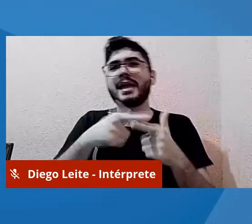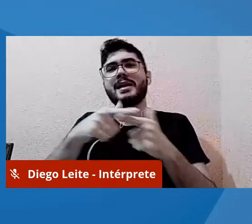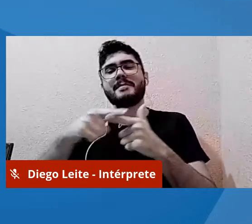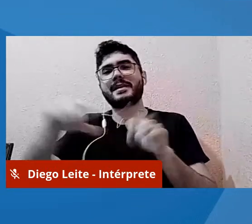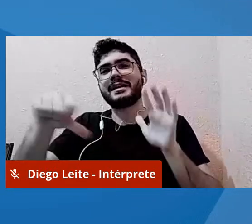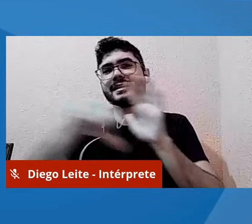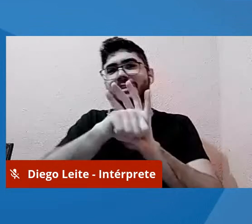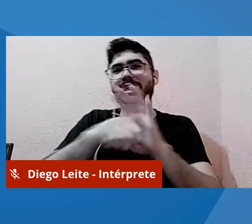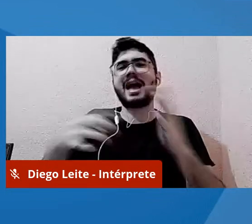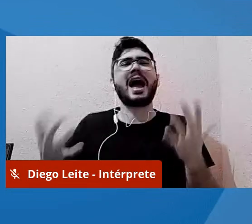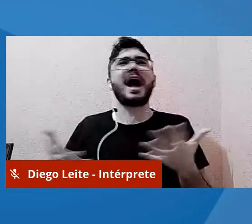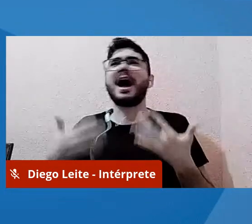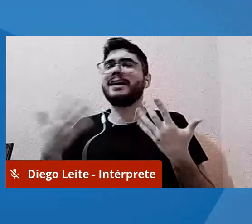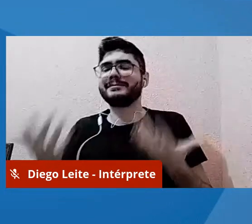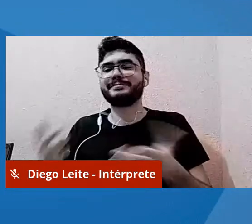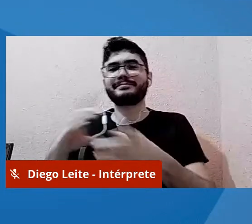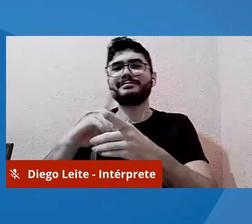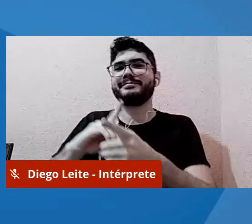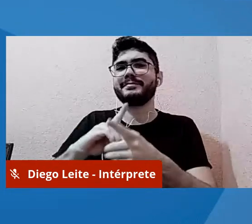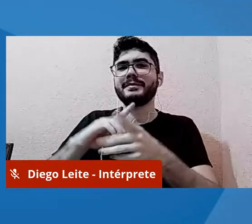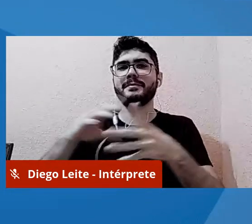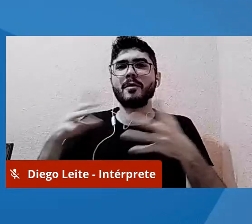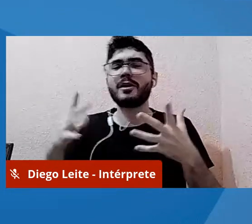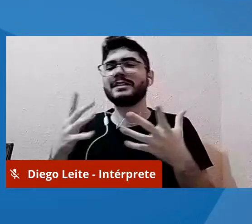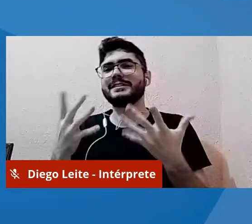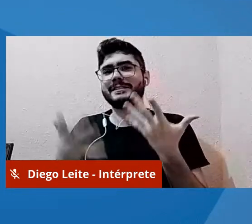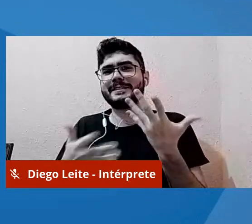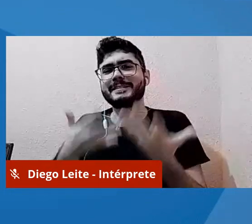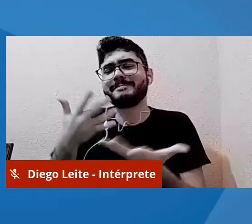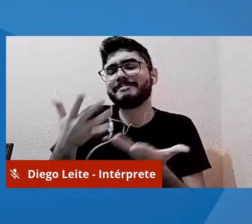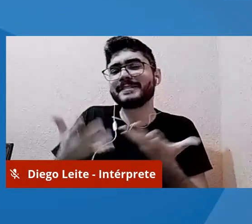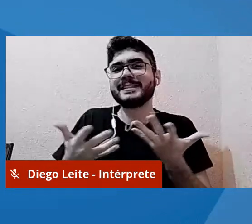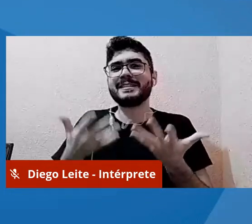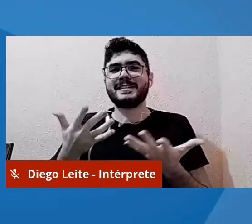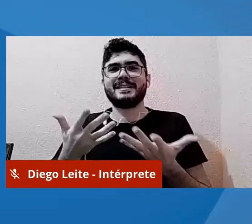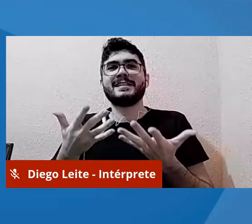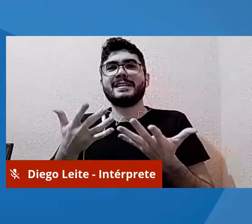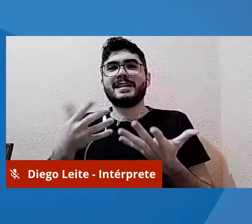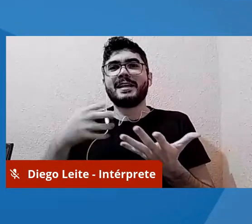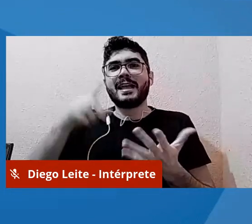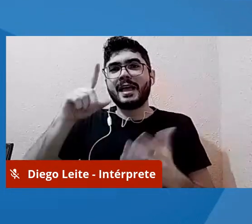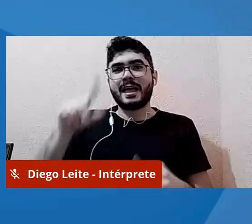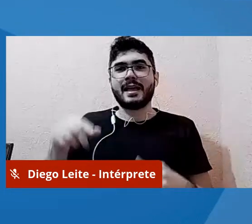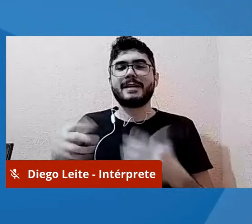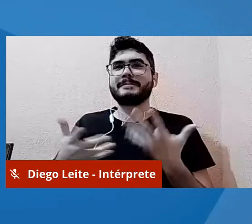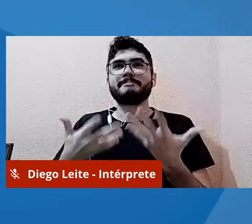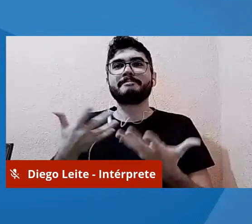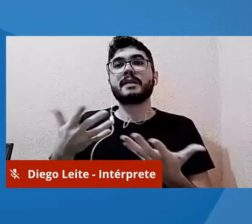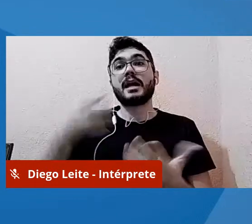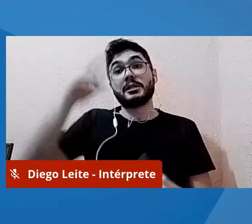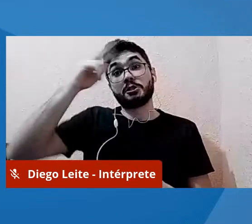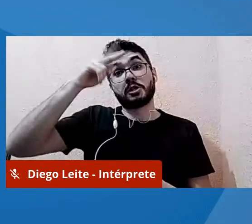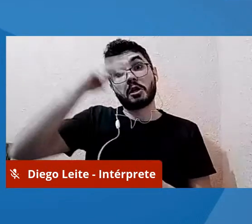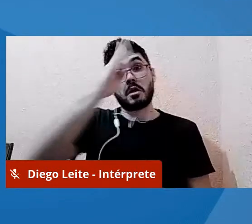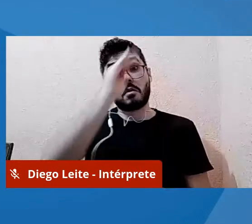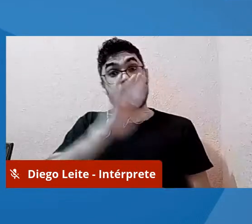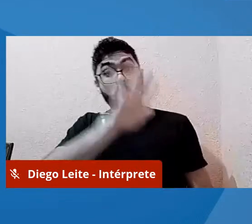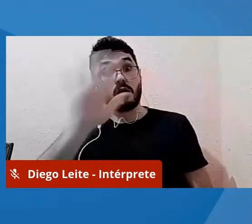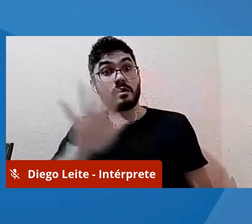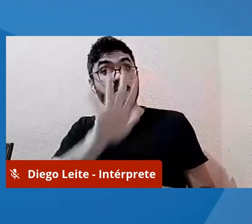é um luxo. Né? A gente viu isso na história do Brasil. A história do Brasil é feita de